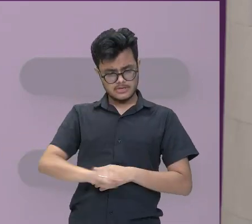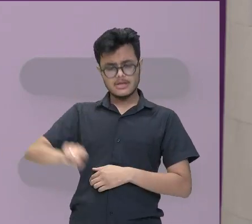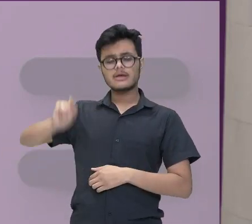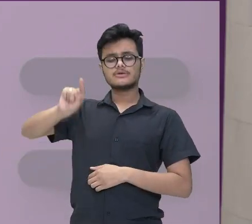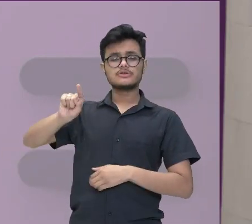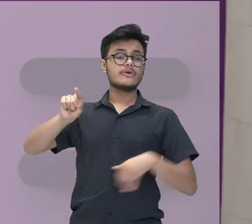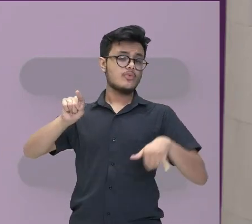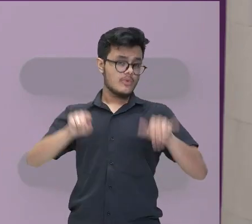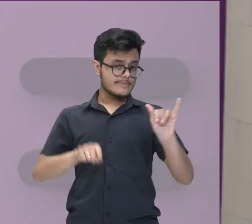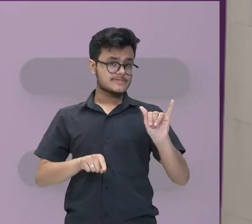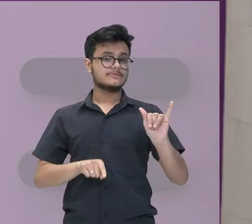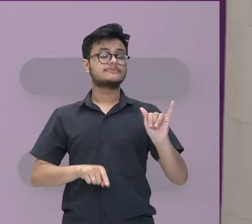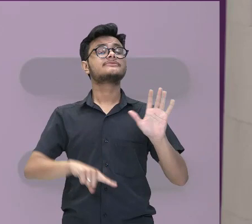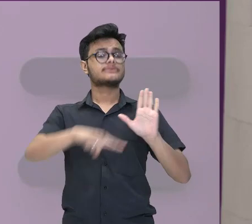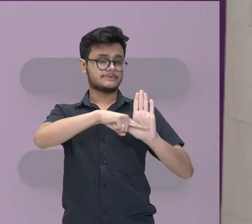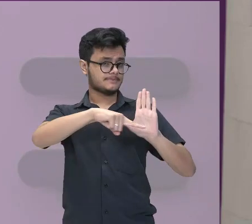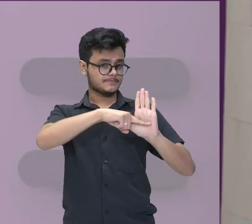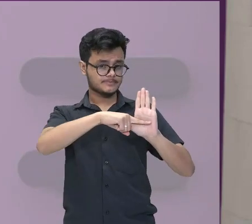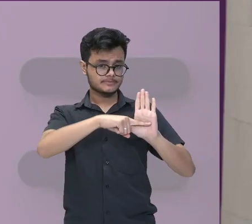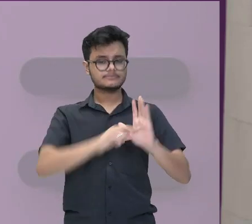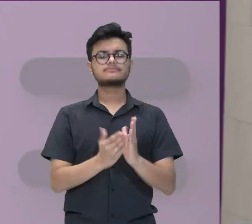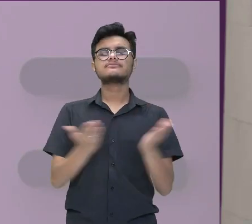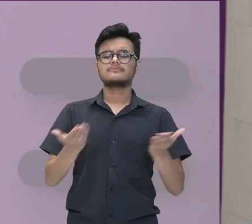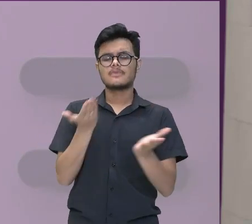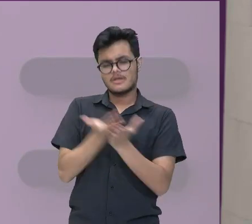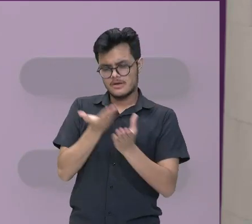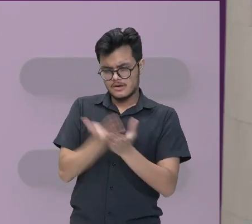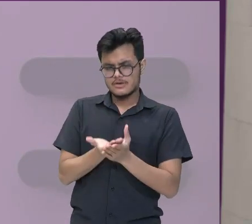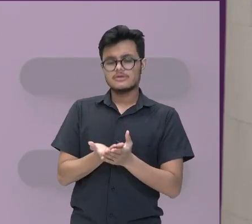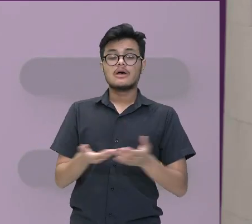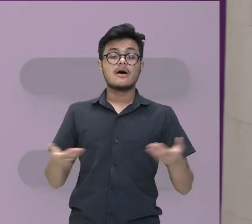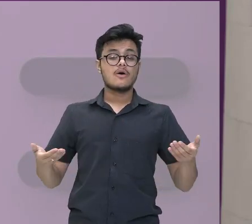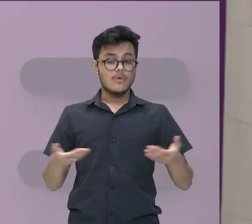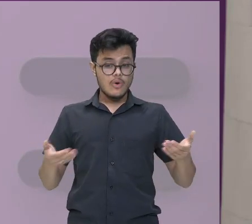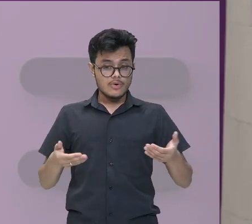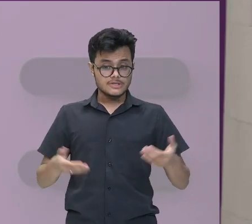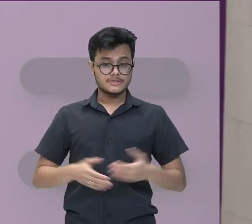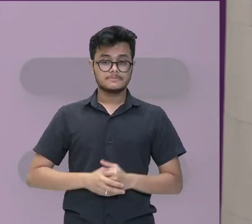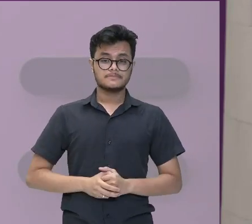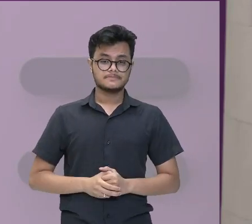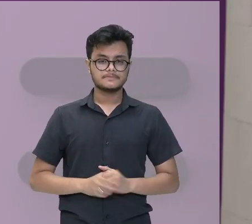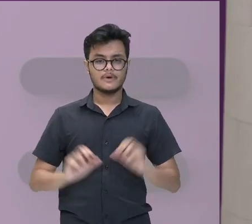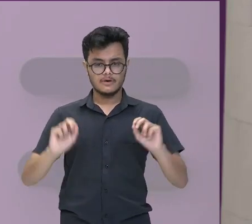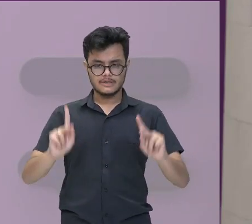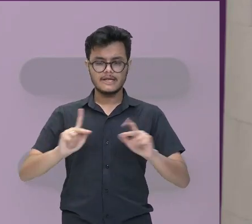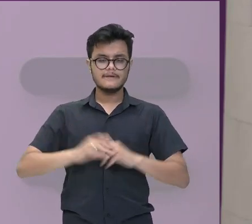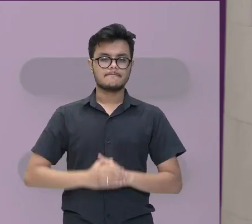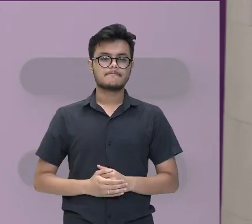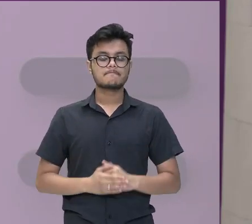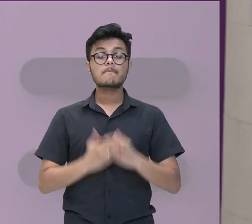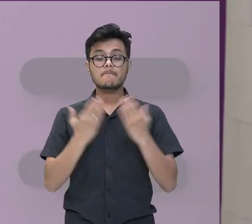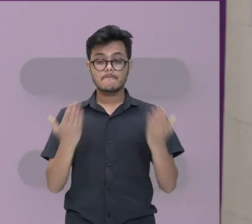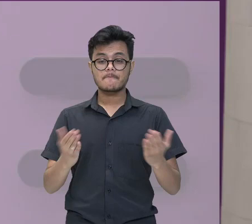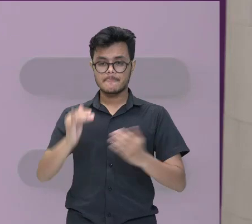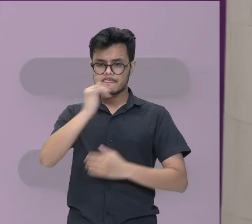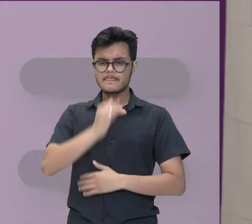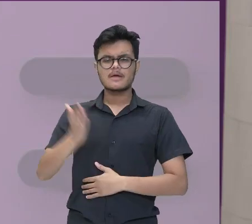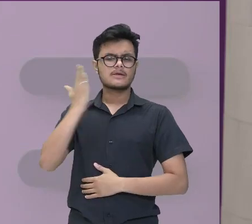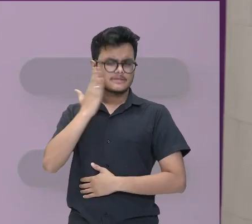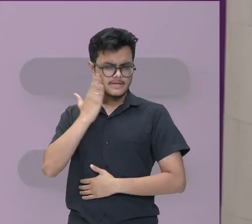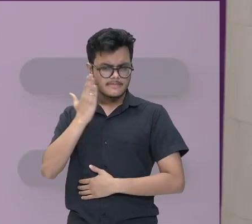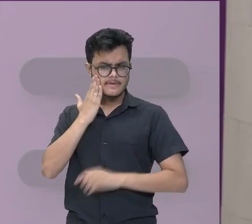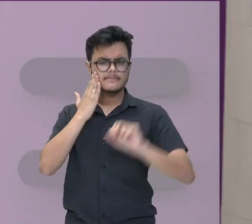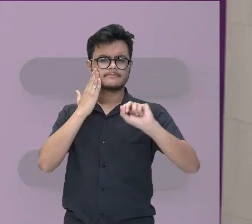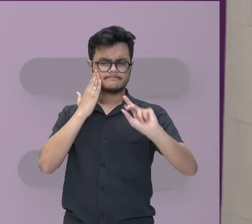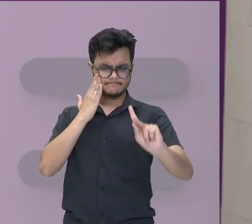Y, tá bom? É isso que a gente vai ver na nossa aula de hoje, tudo bem? Então nós já sabemos que